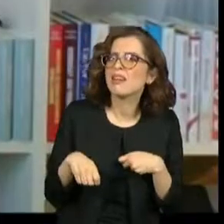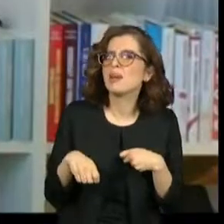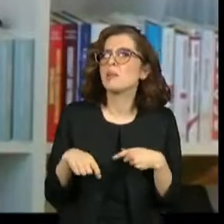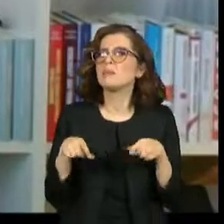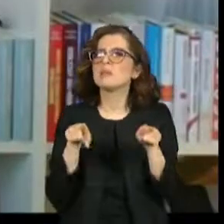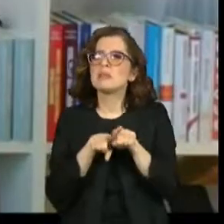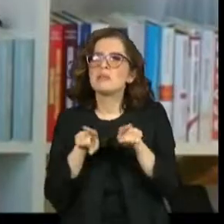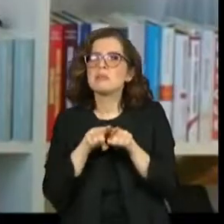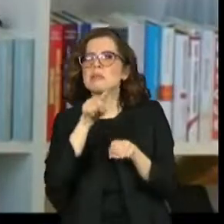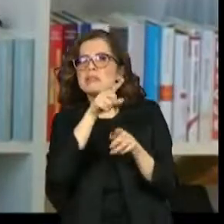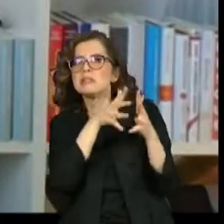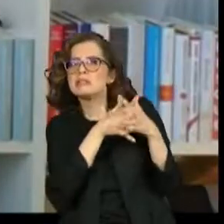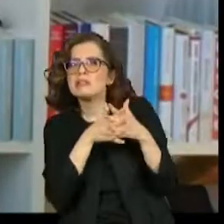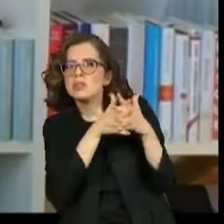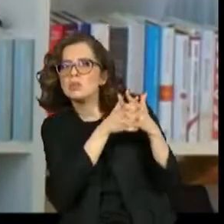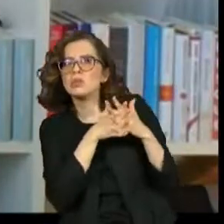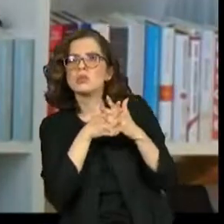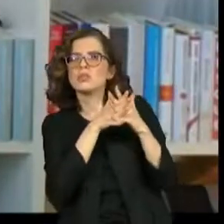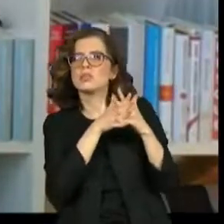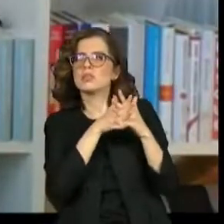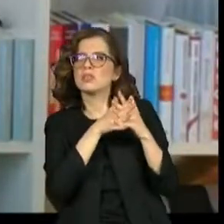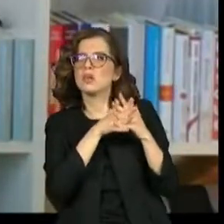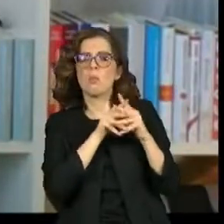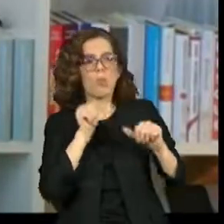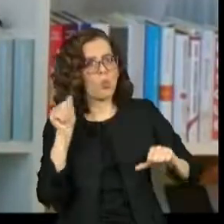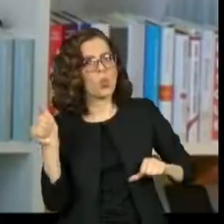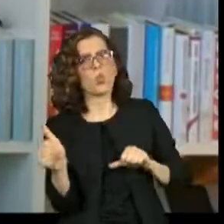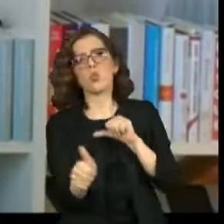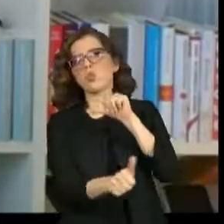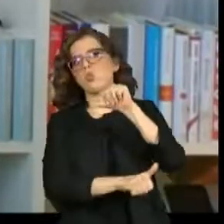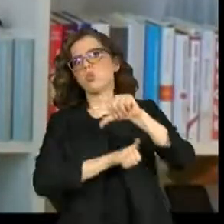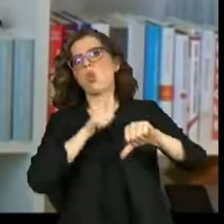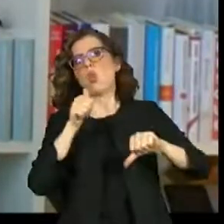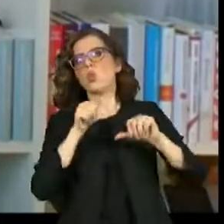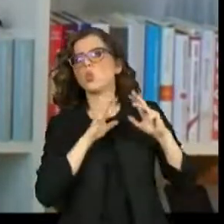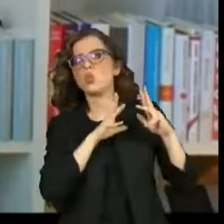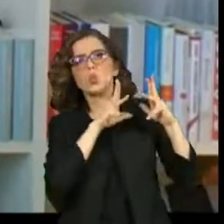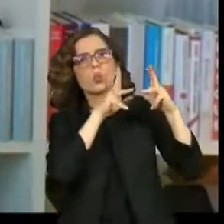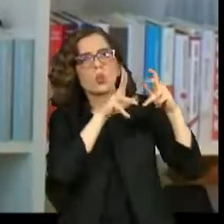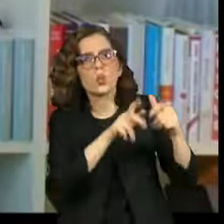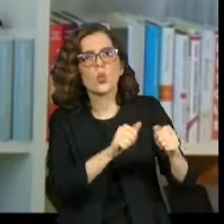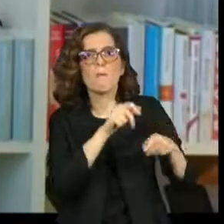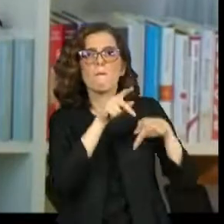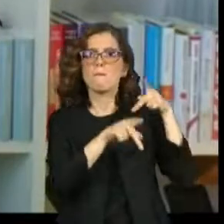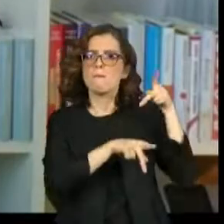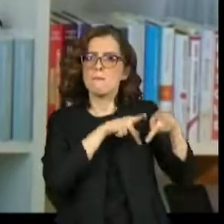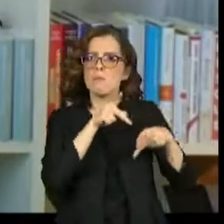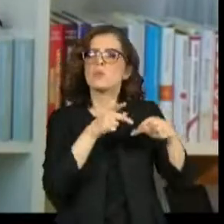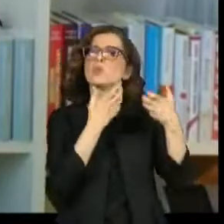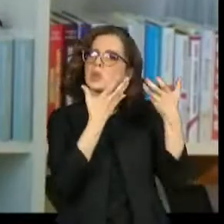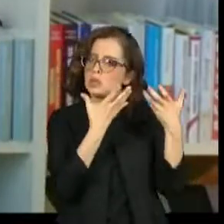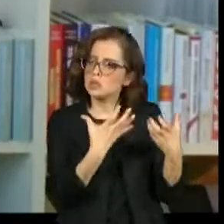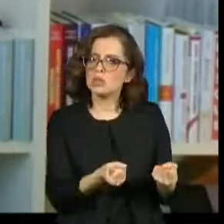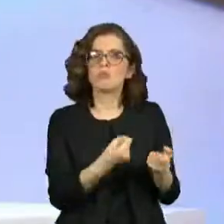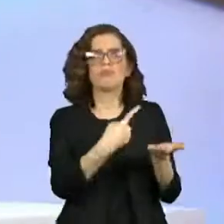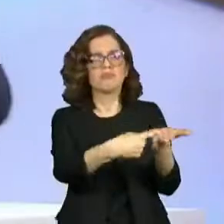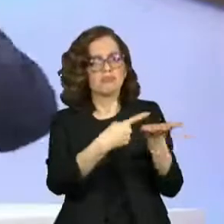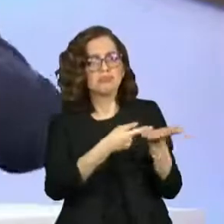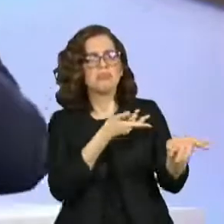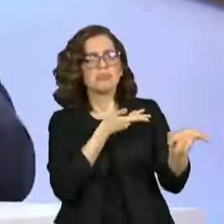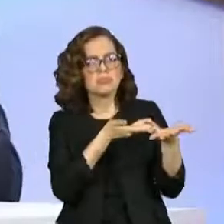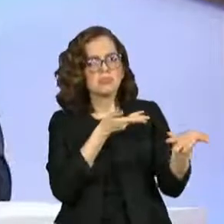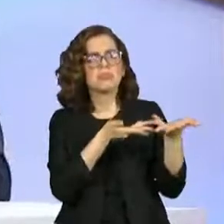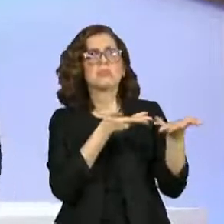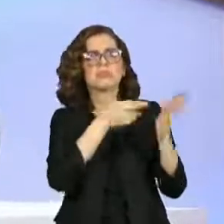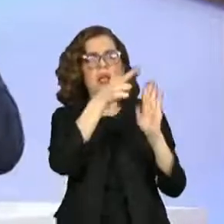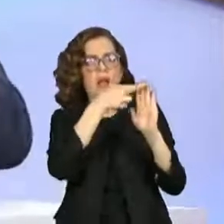comprometeram a compartilhar riscos e fazer gastos muito maiores por causa da experiência da guerra, e a senhora